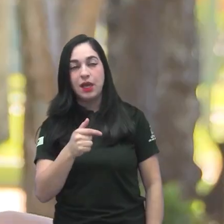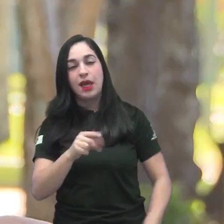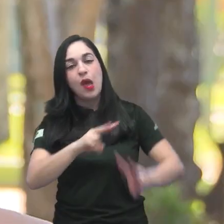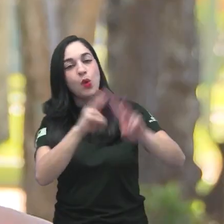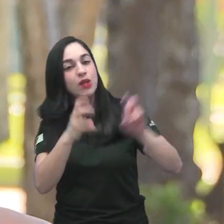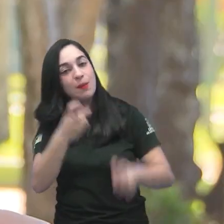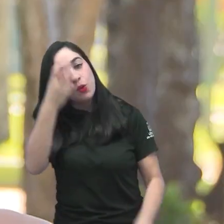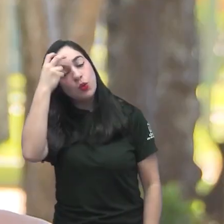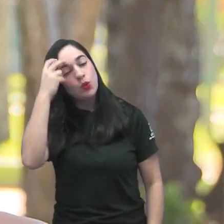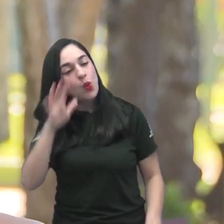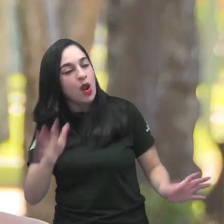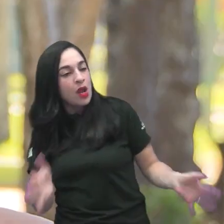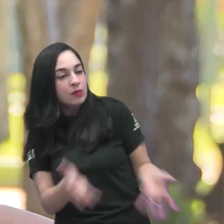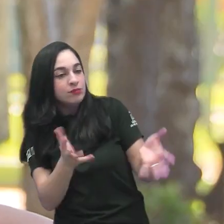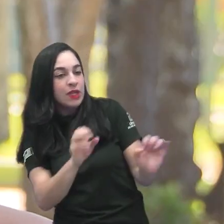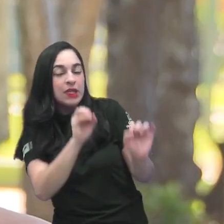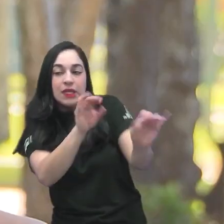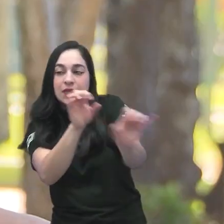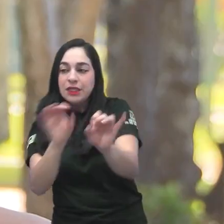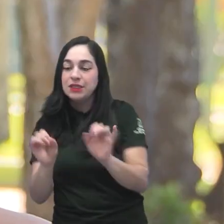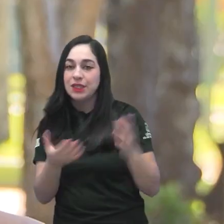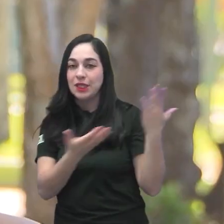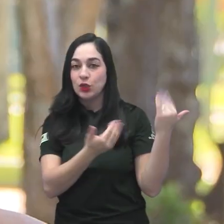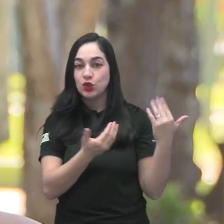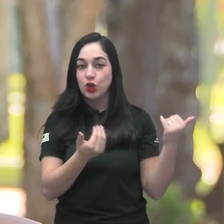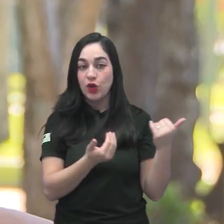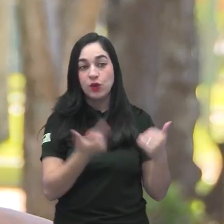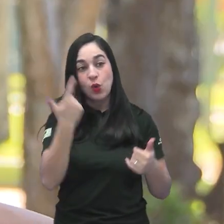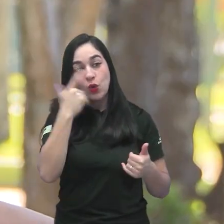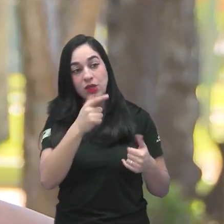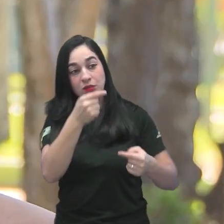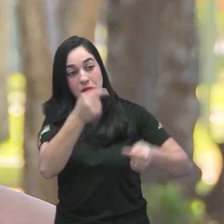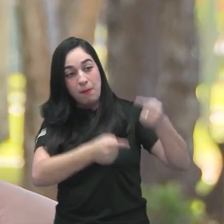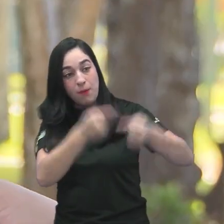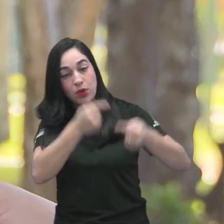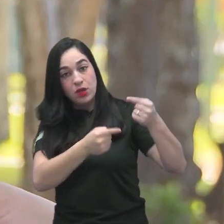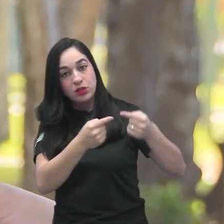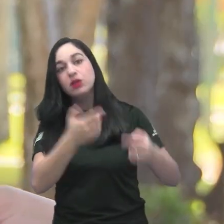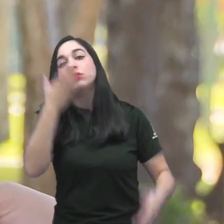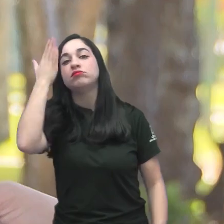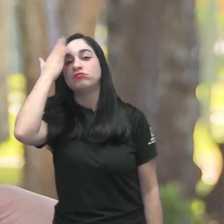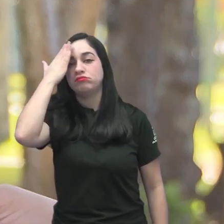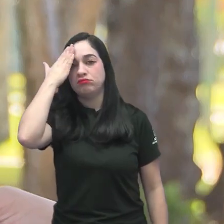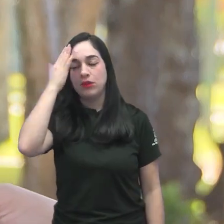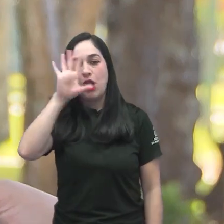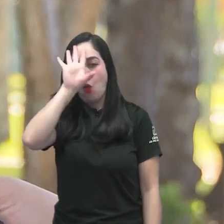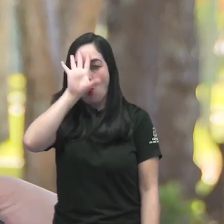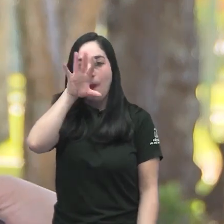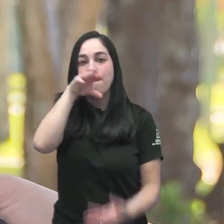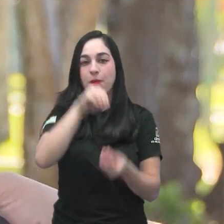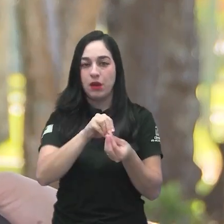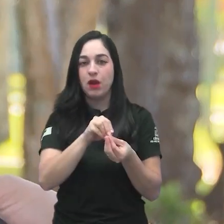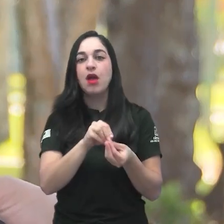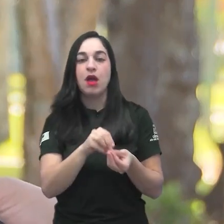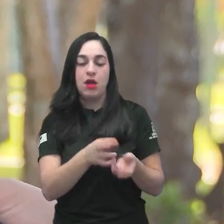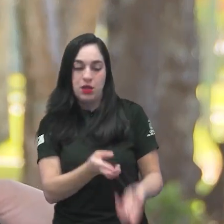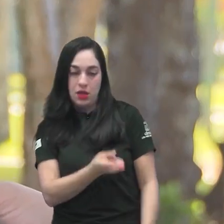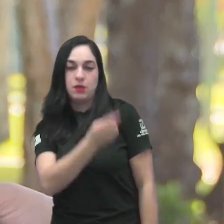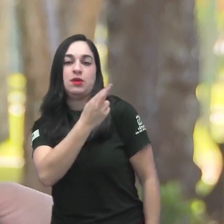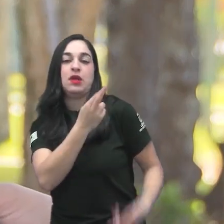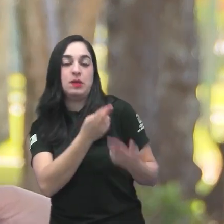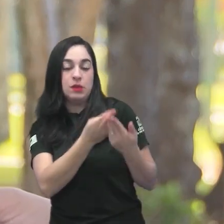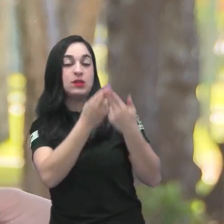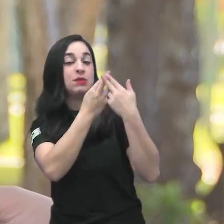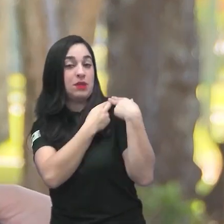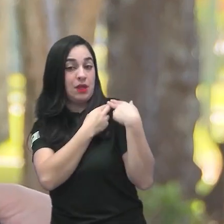você fala sobre cultura para os jovens, mais você consegue ter um retorno político, no sentido de criar um senso de